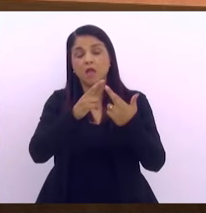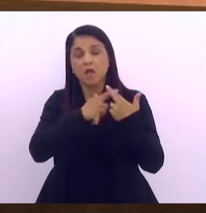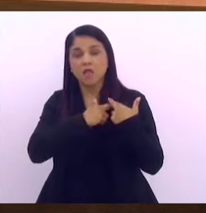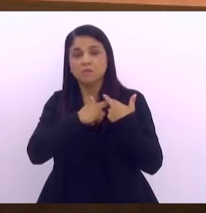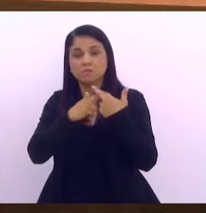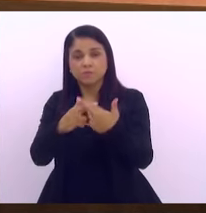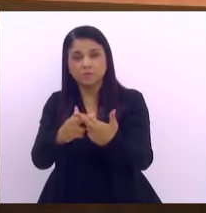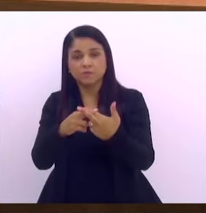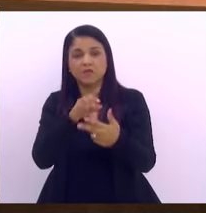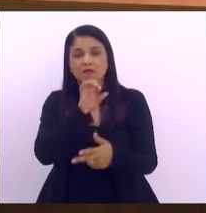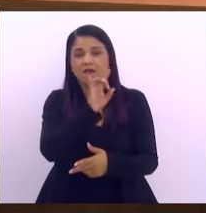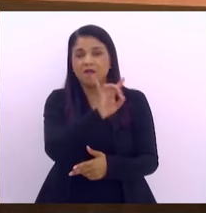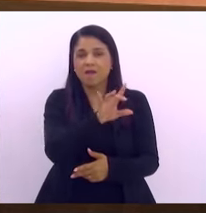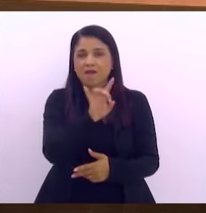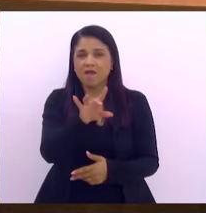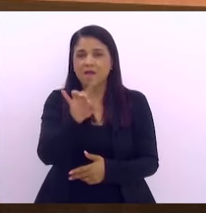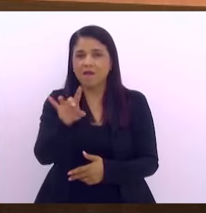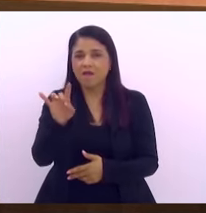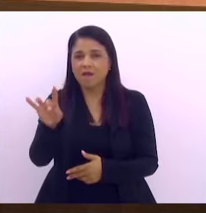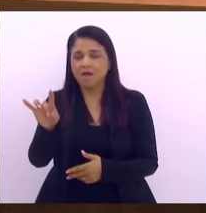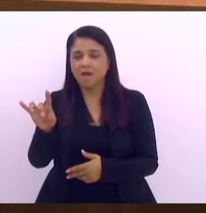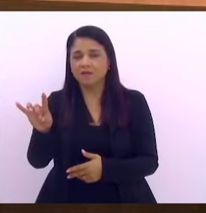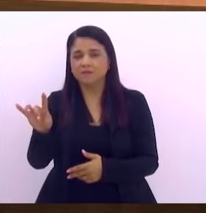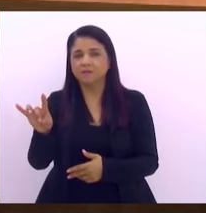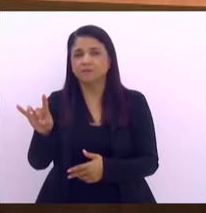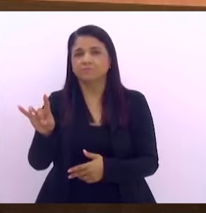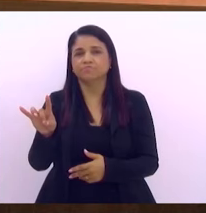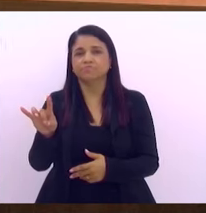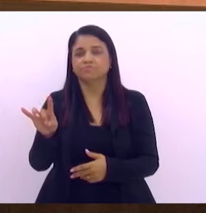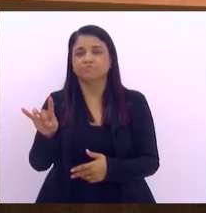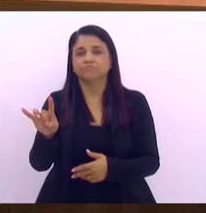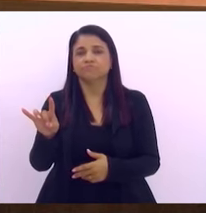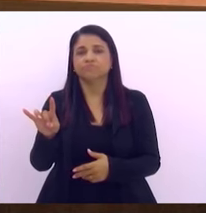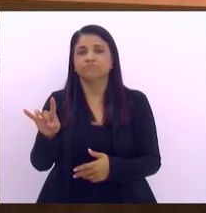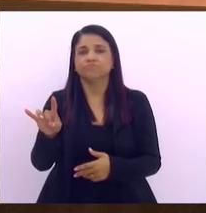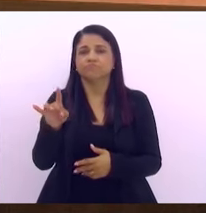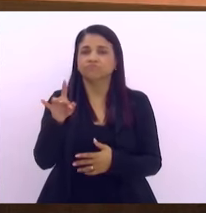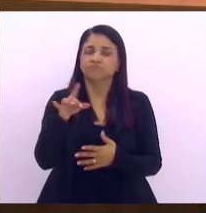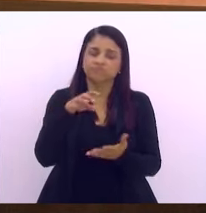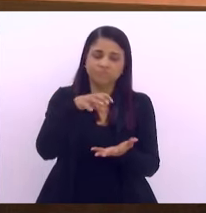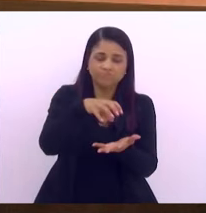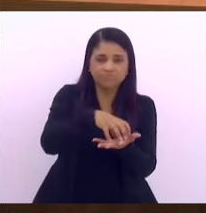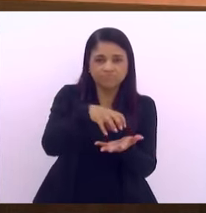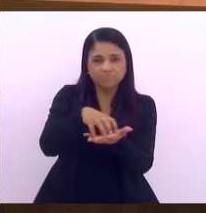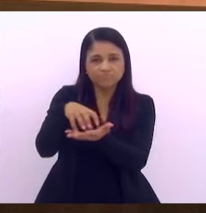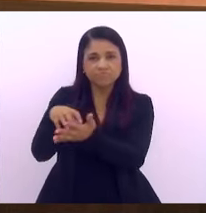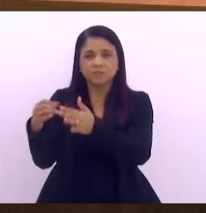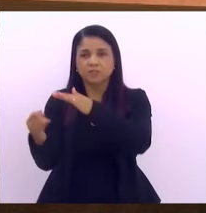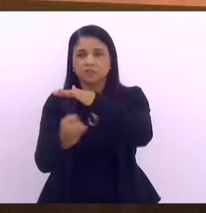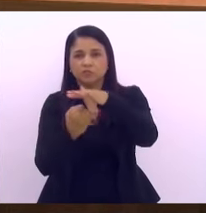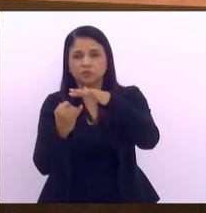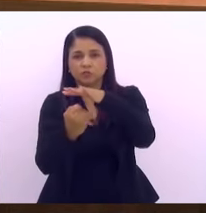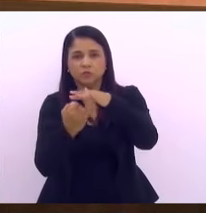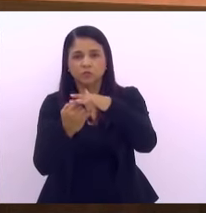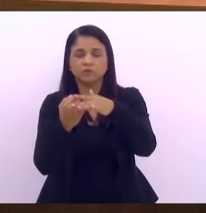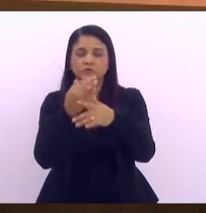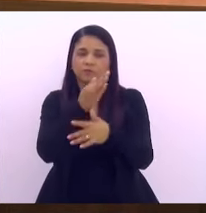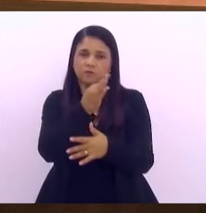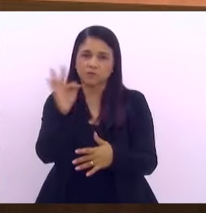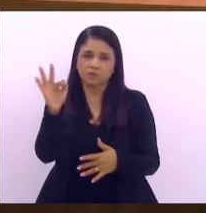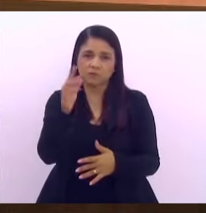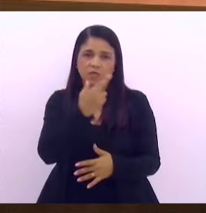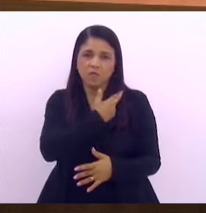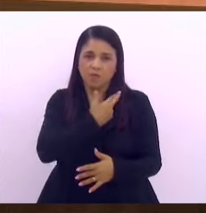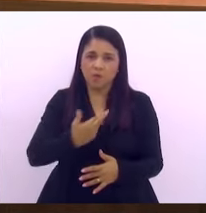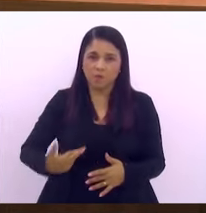responsabilizar cada ente, do ente federativo, ente da nossa República,